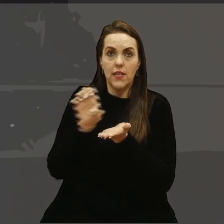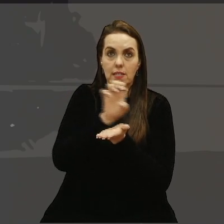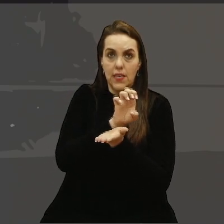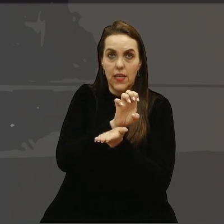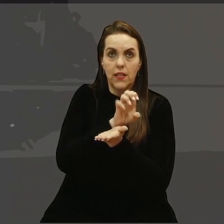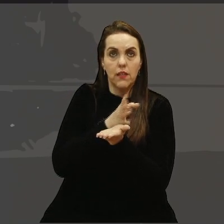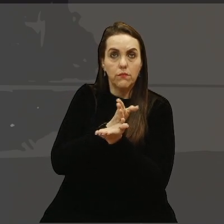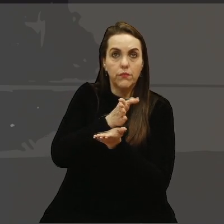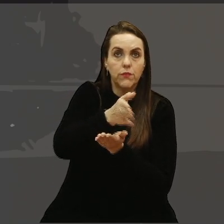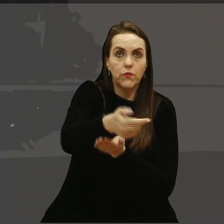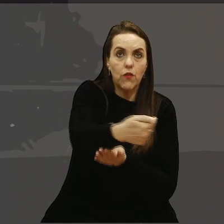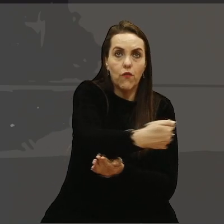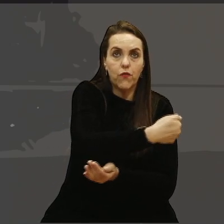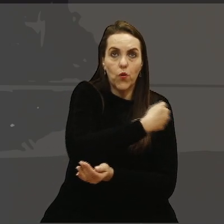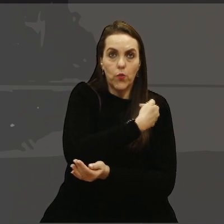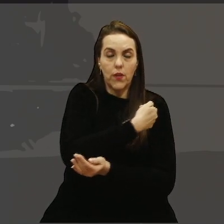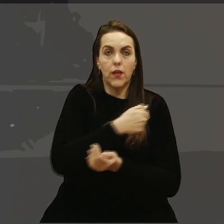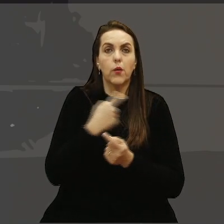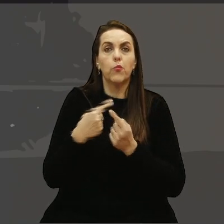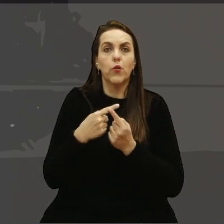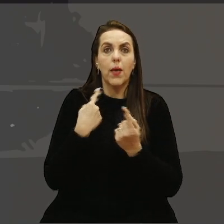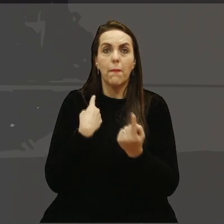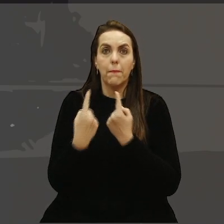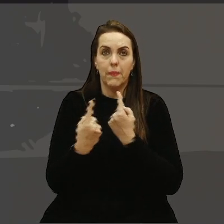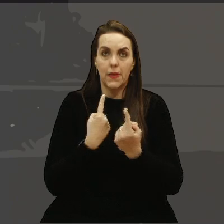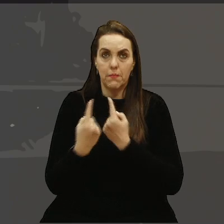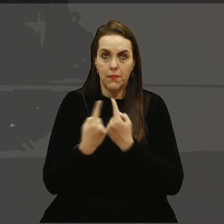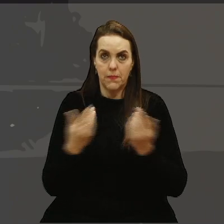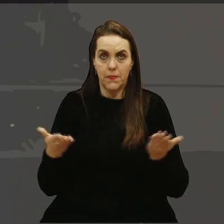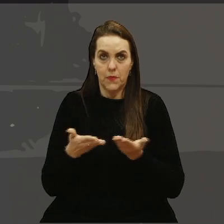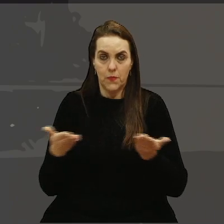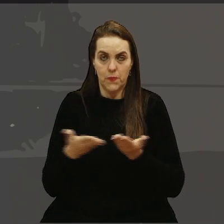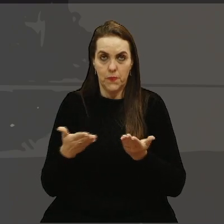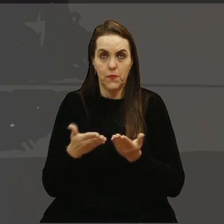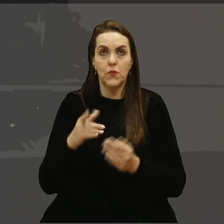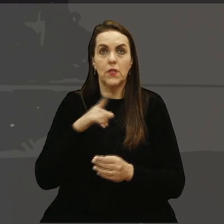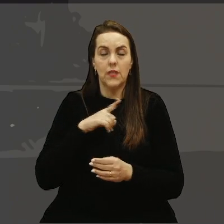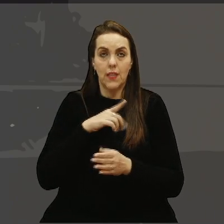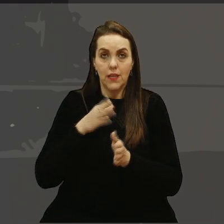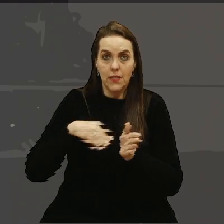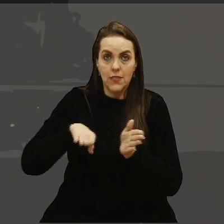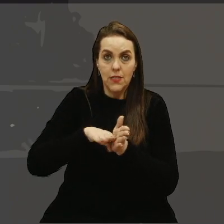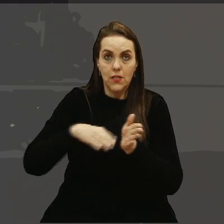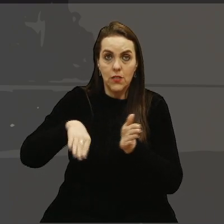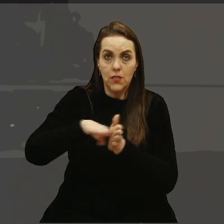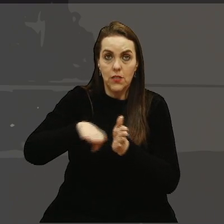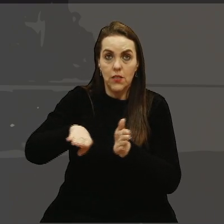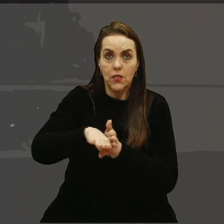porque o que acontece hoje na perimetral? Hoje na perimetral nós temos estacionamentos ao longo de toda a perimetral.